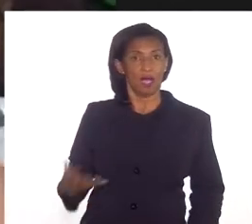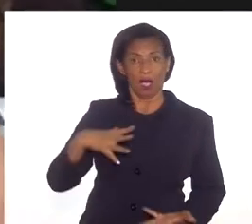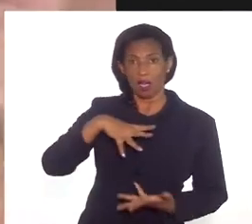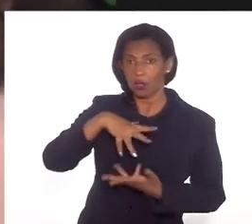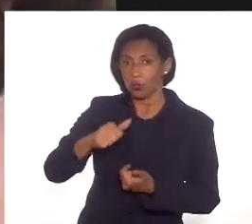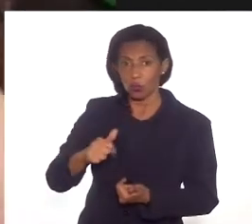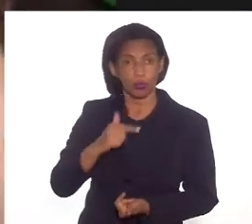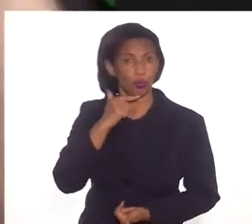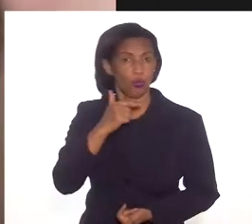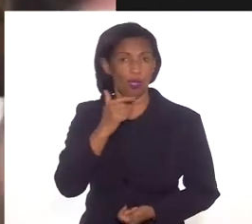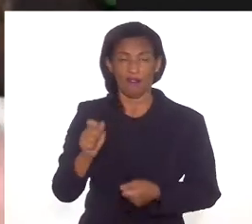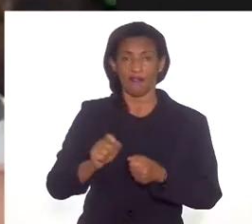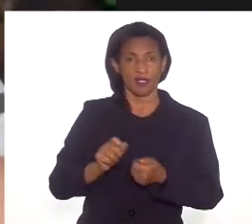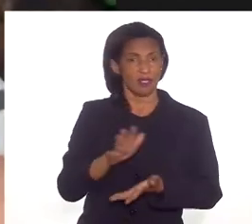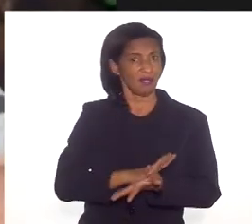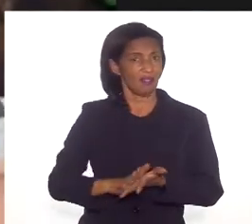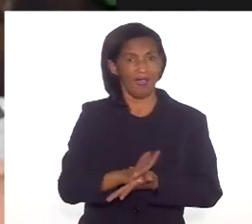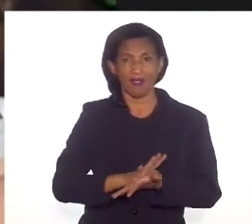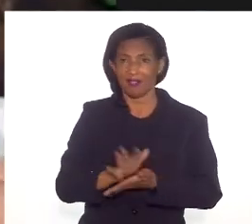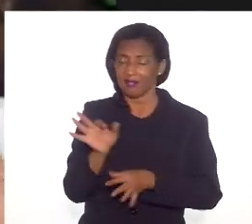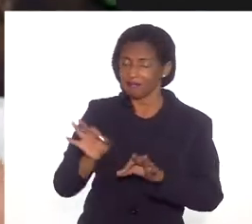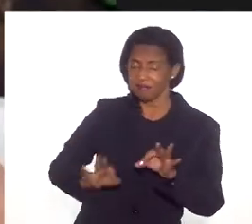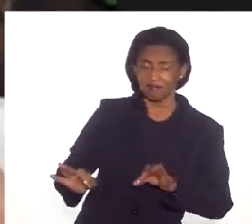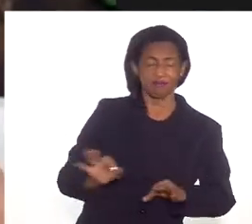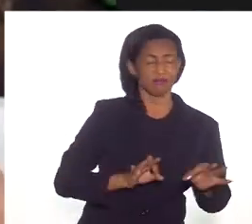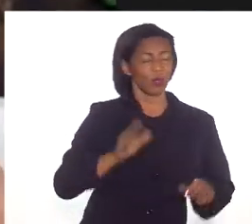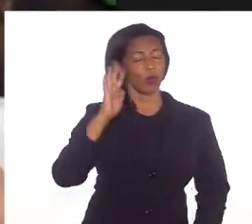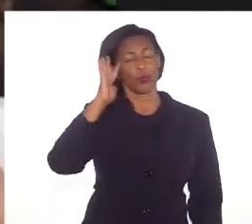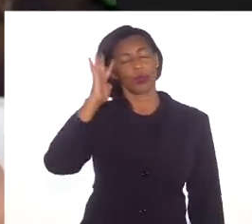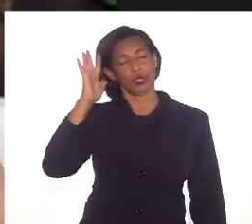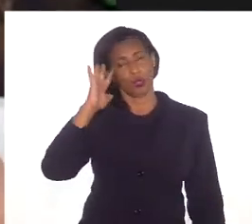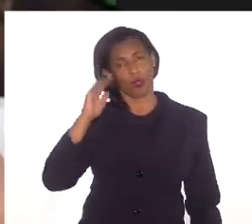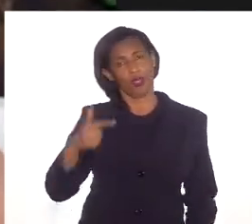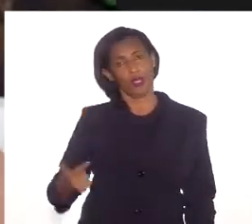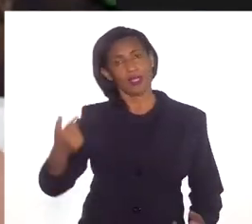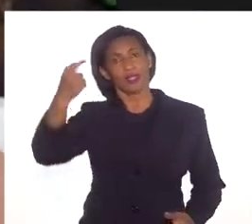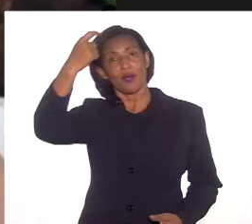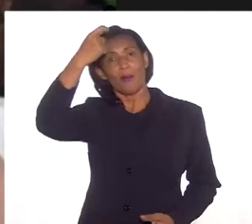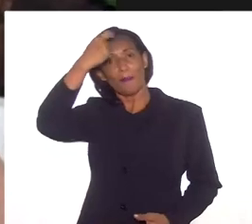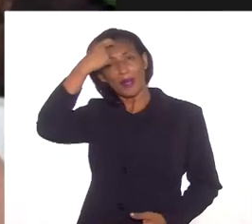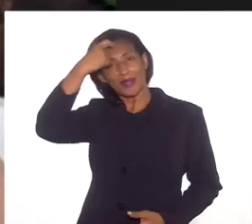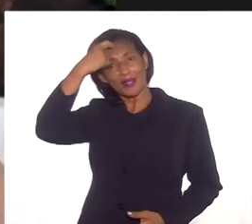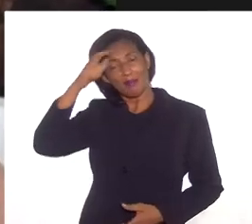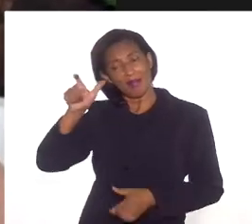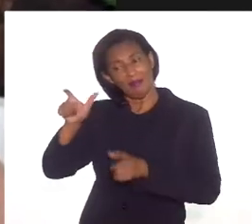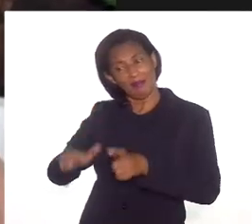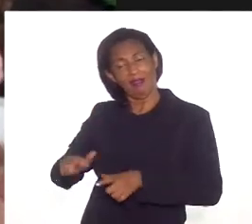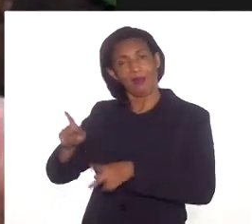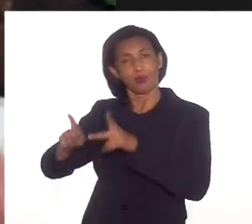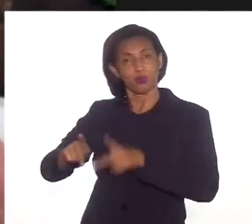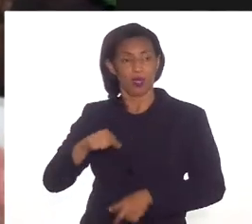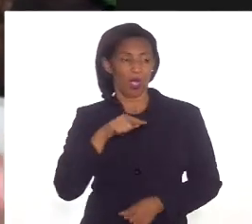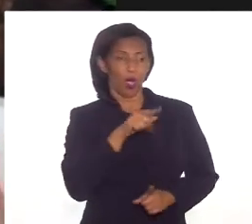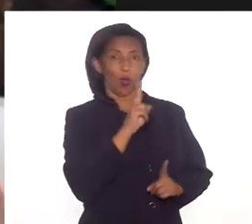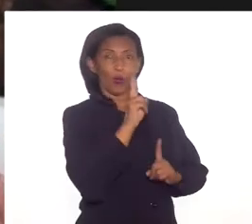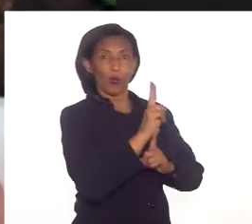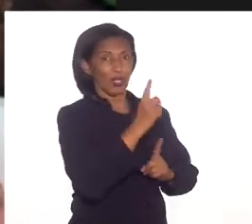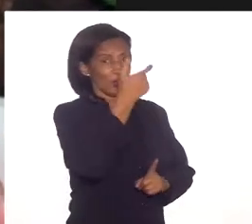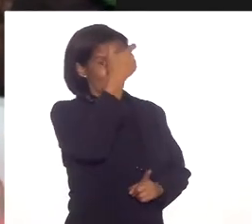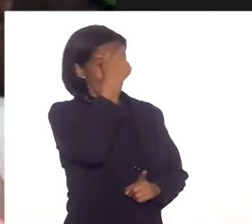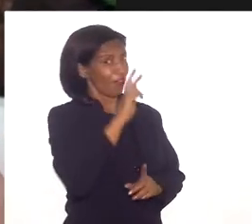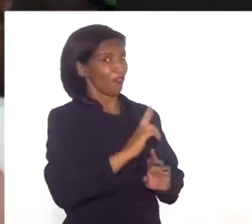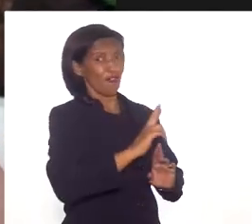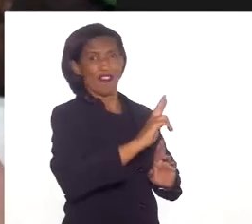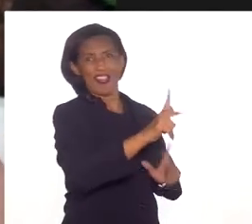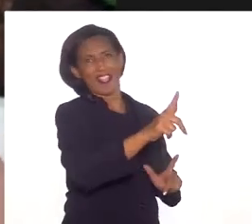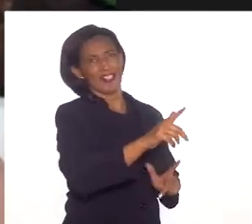consegue mais fazer nada do que a gente planejou, do que a gente sonhou. Esse é o pensamento ocidental. O pensamento indígena não